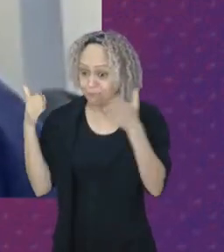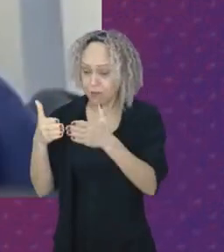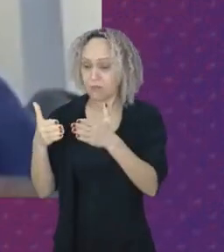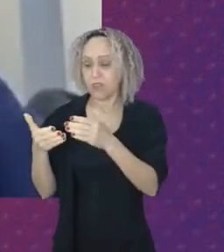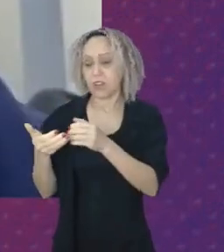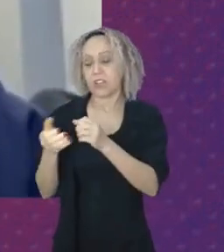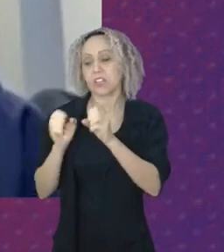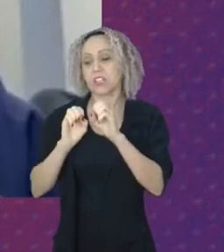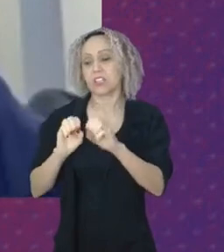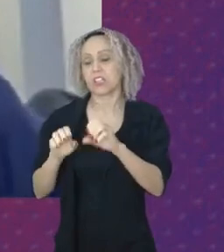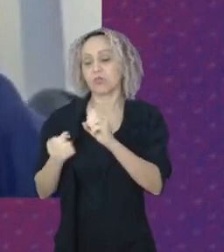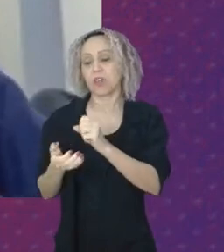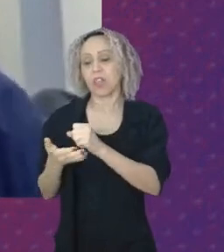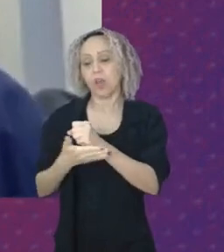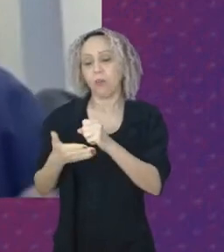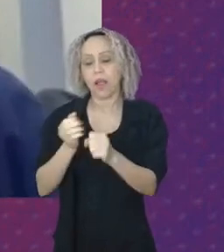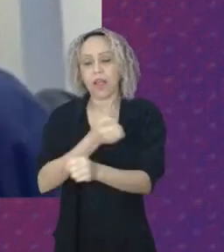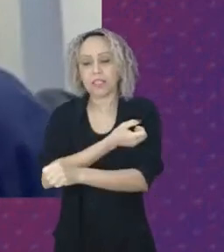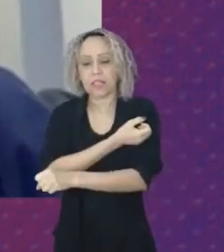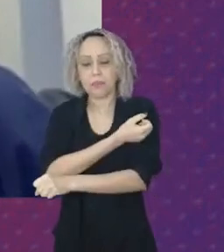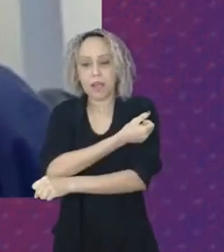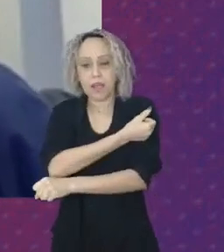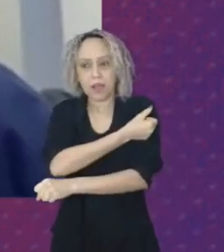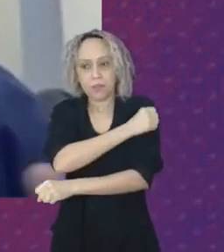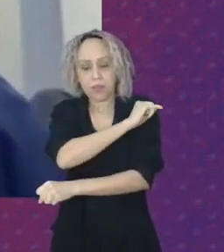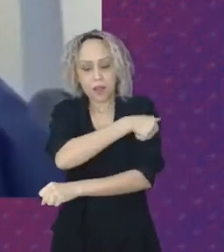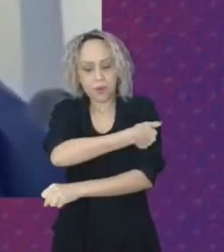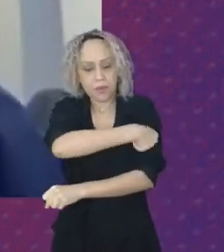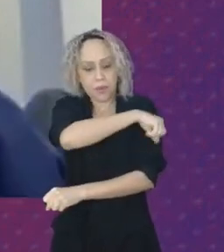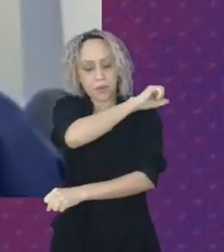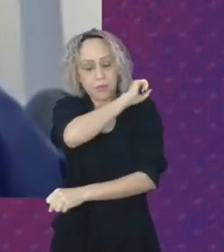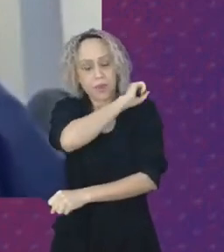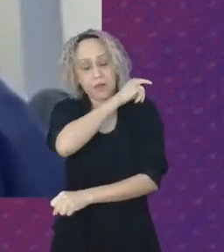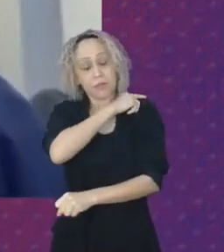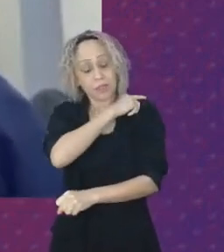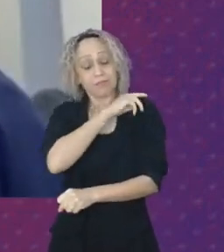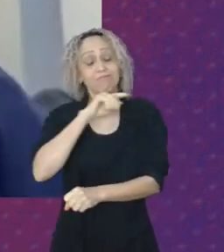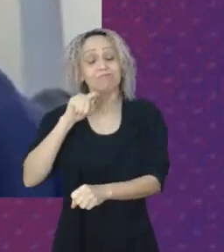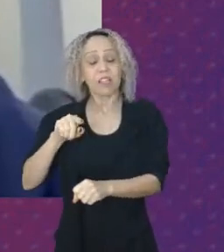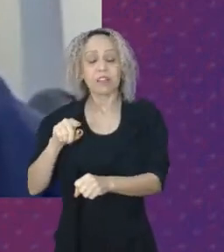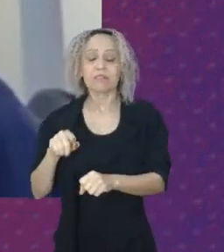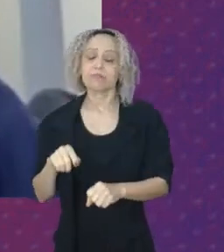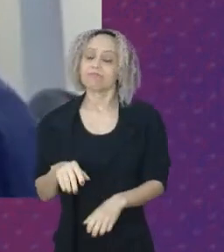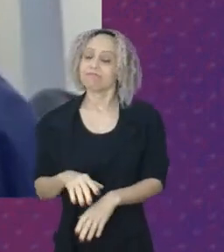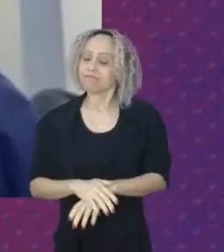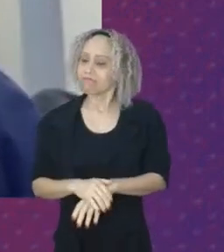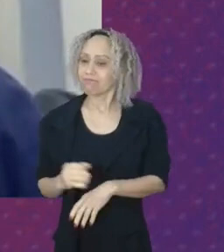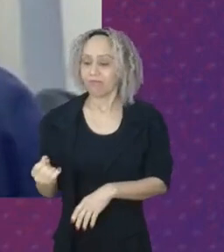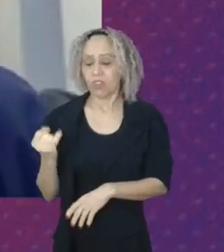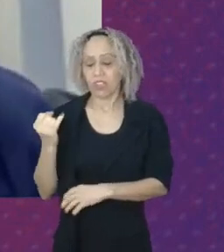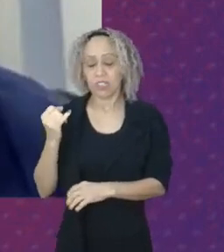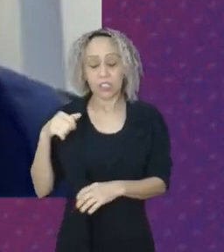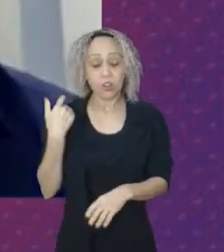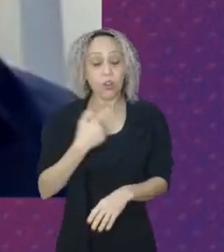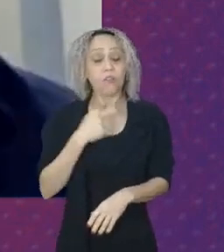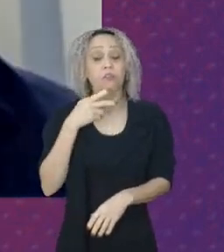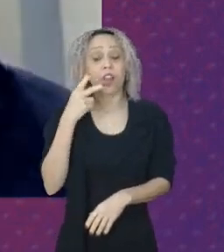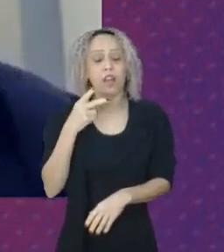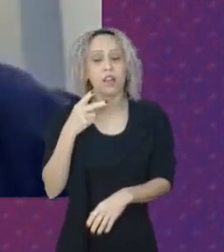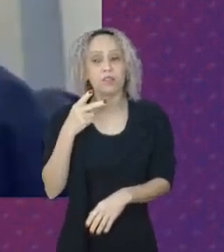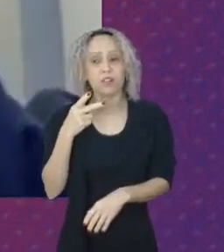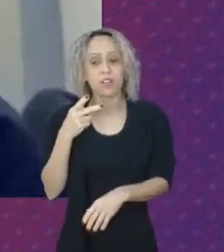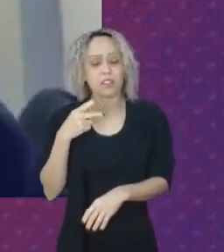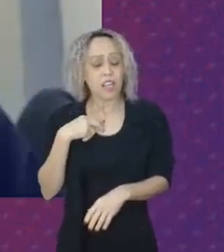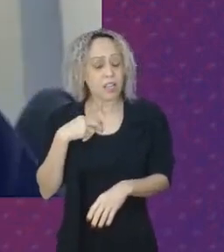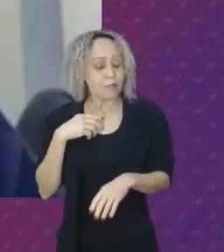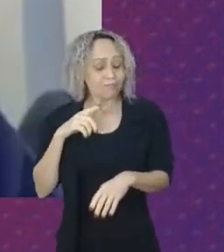né? Tem um patamar de qualidade na educação que precisa ser ofertado para qualquer criança, para qualquer jovem,